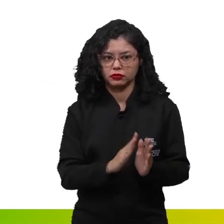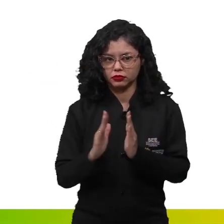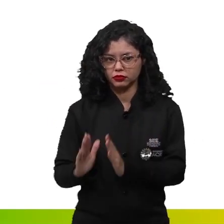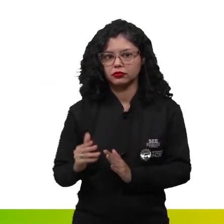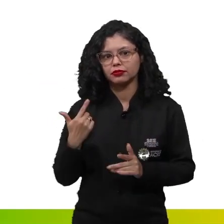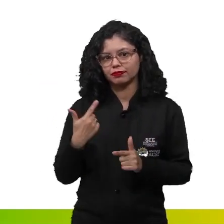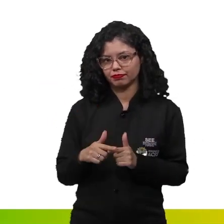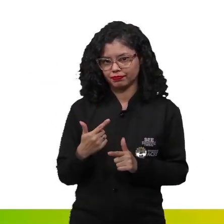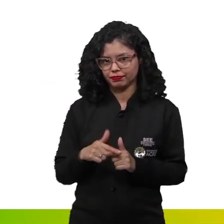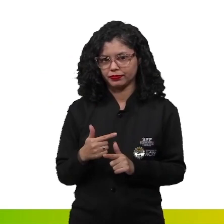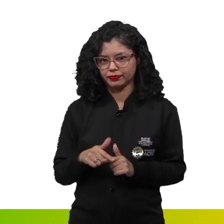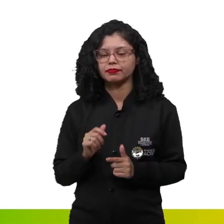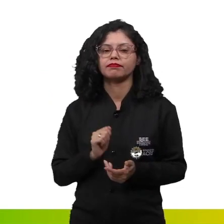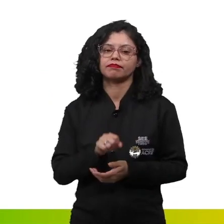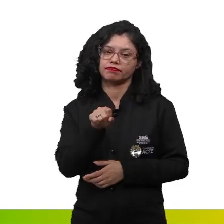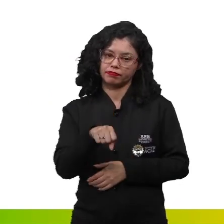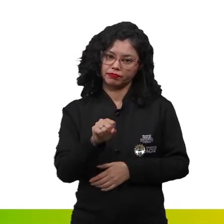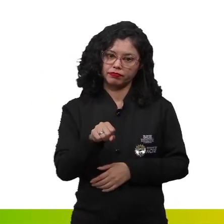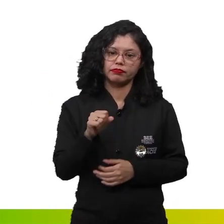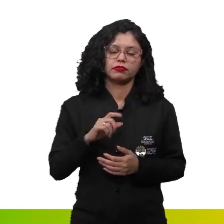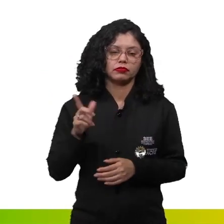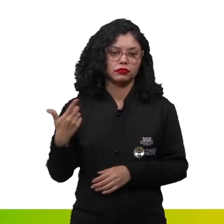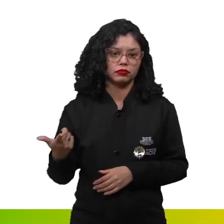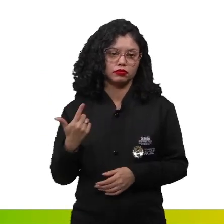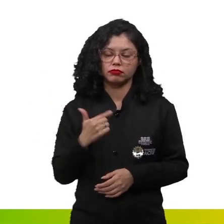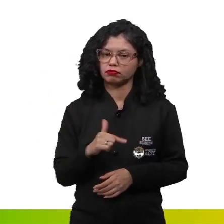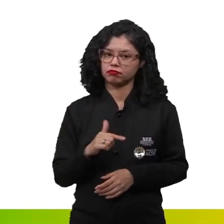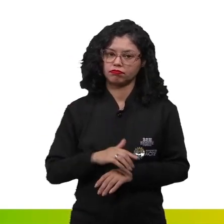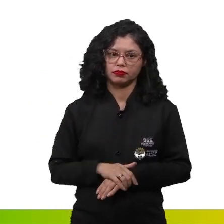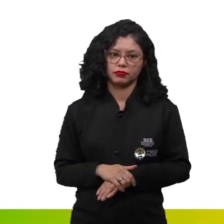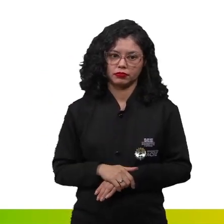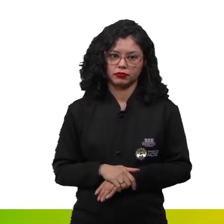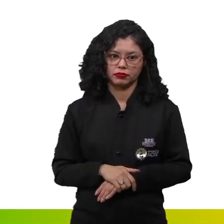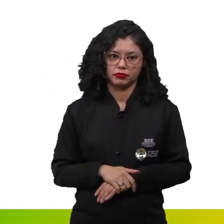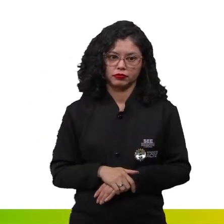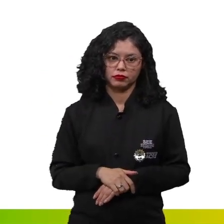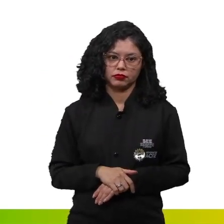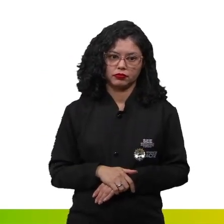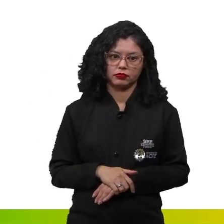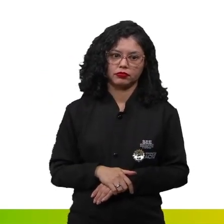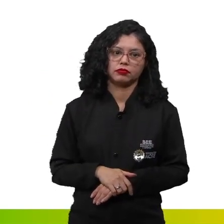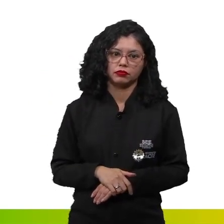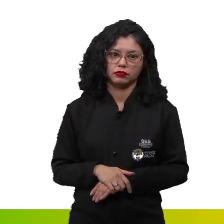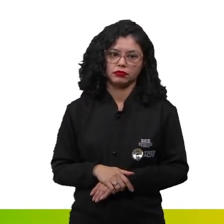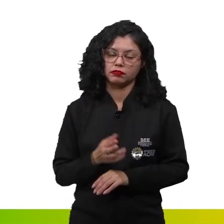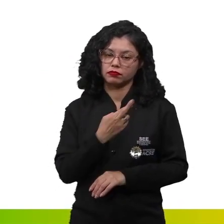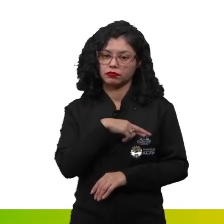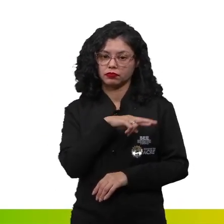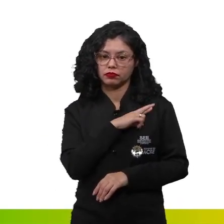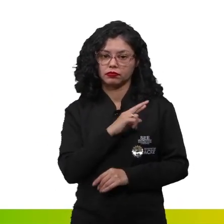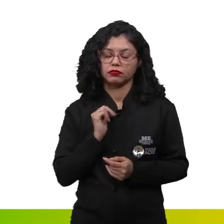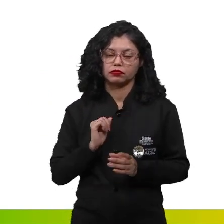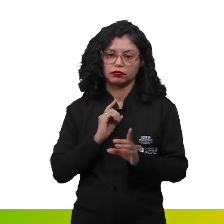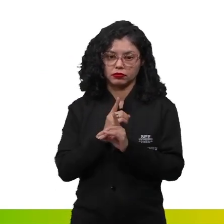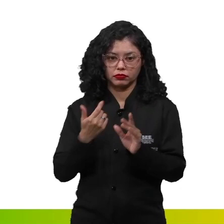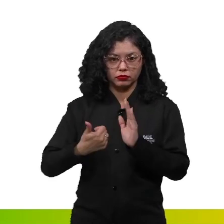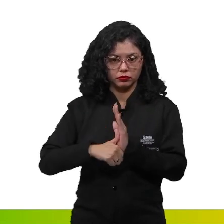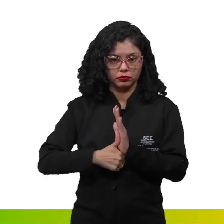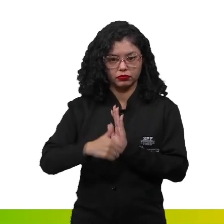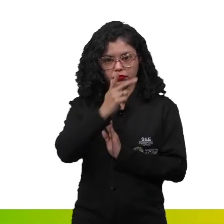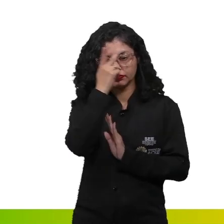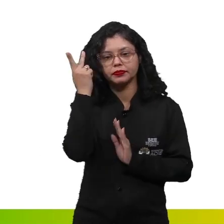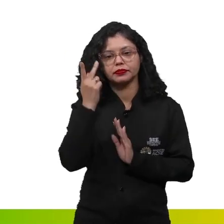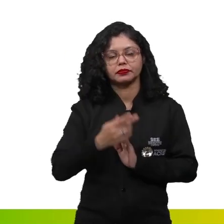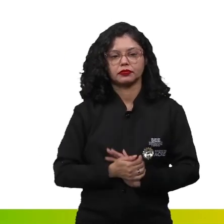foi afetada? Exatamente. E as outras não foram afetadas? Então, o lobo frontal é responsável pela identidade da